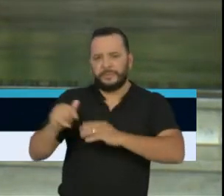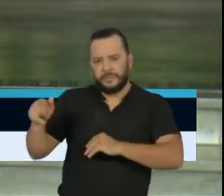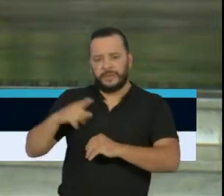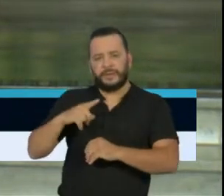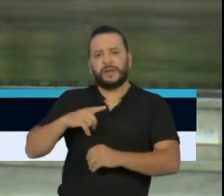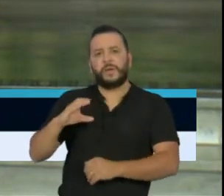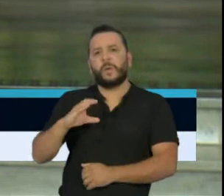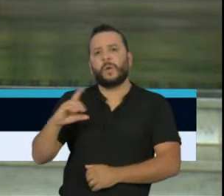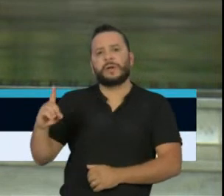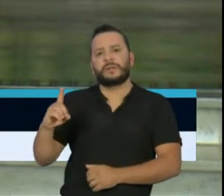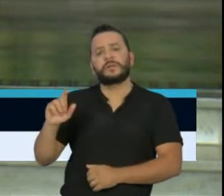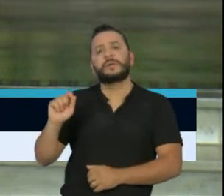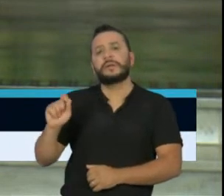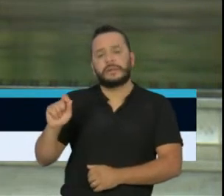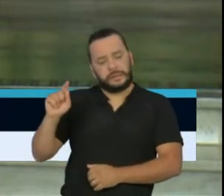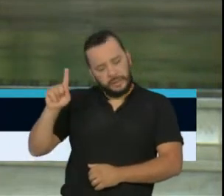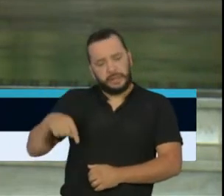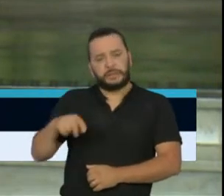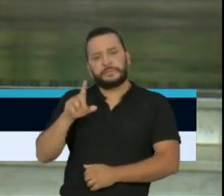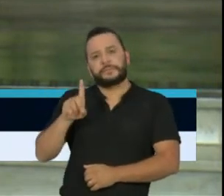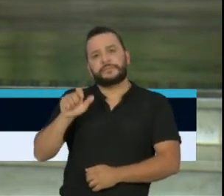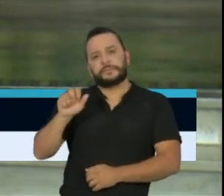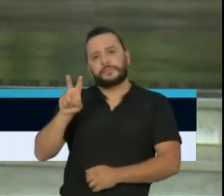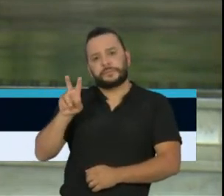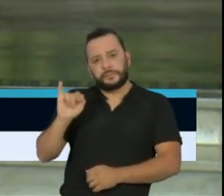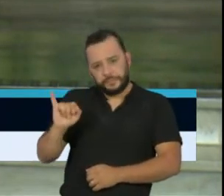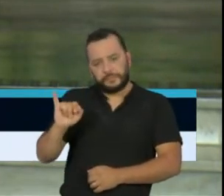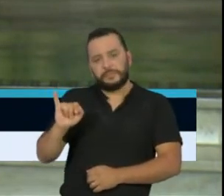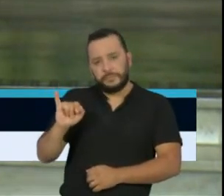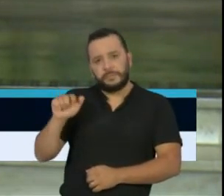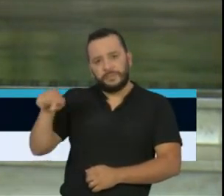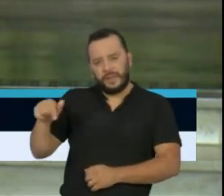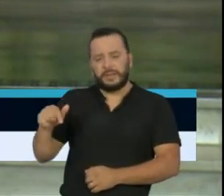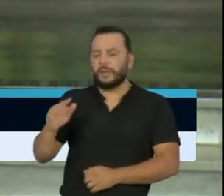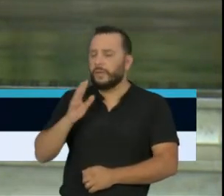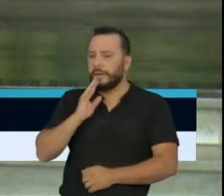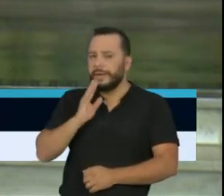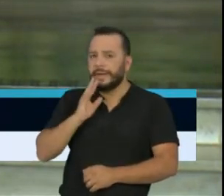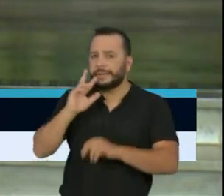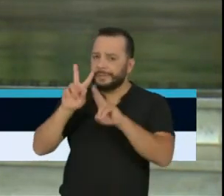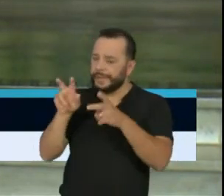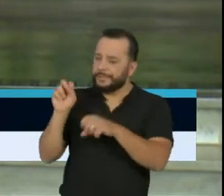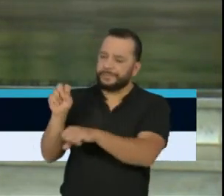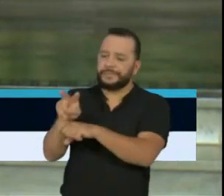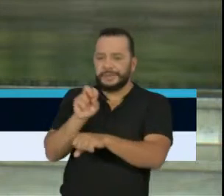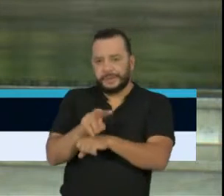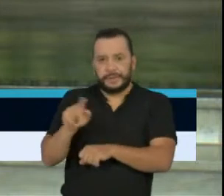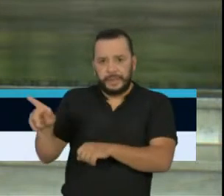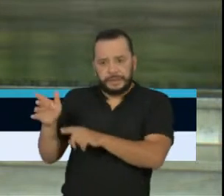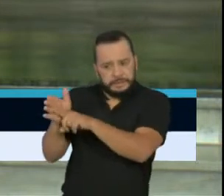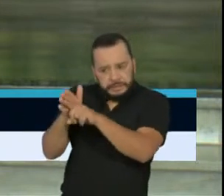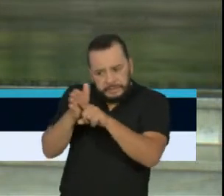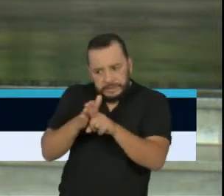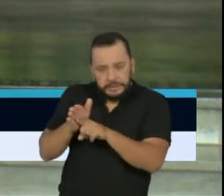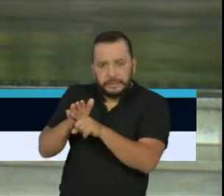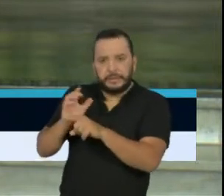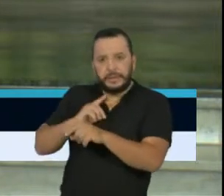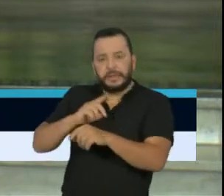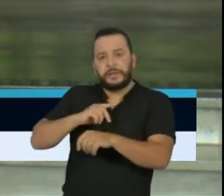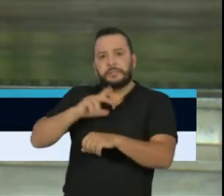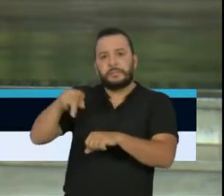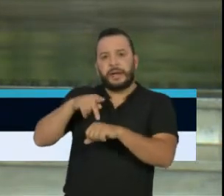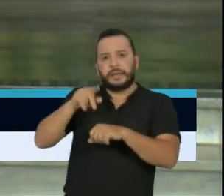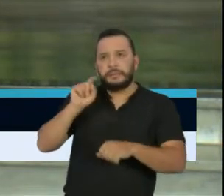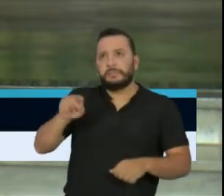que conhecem epidemias, que conhecem infectologia, que são estudiosos e que cruzam dados de todo o país, os dados